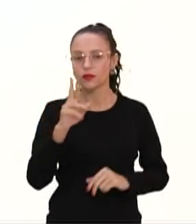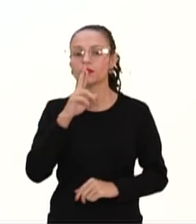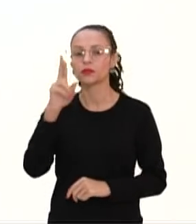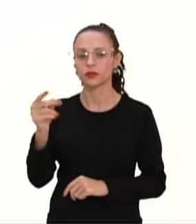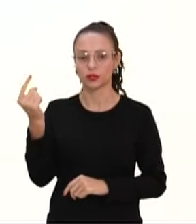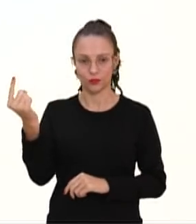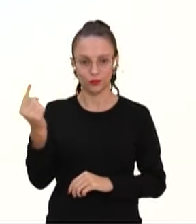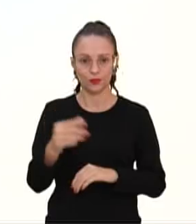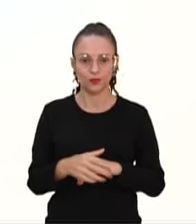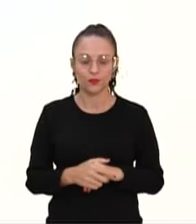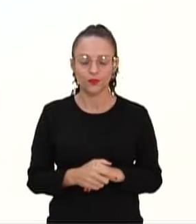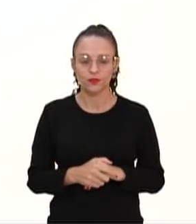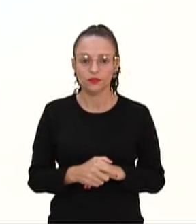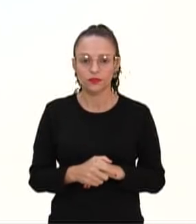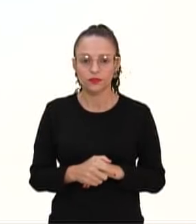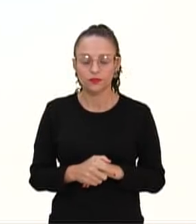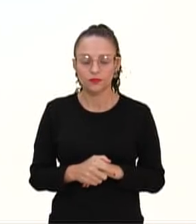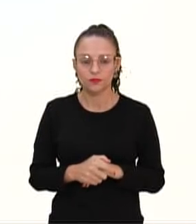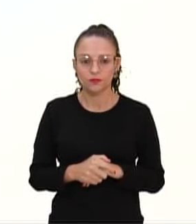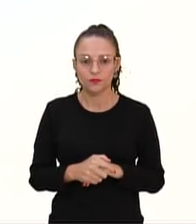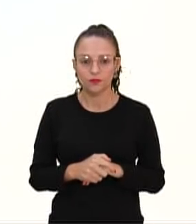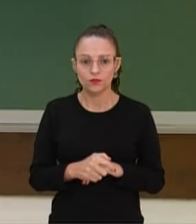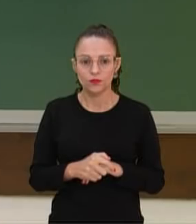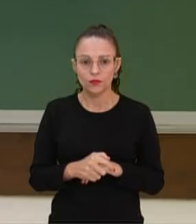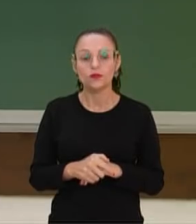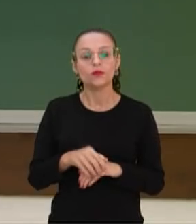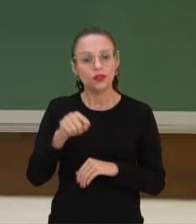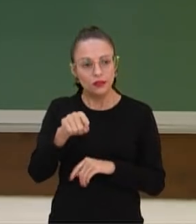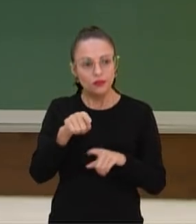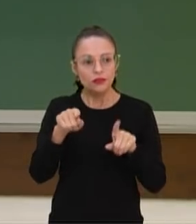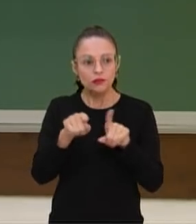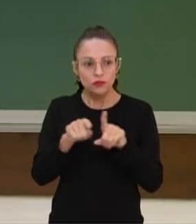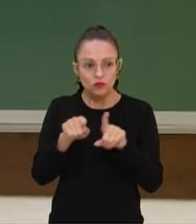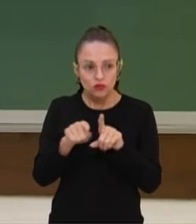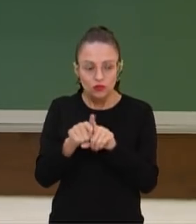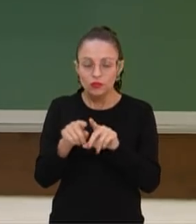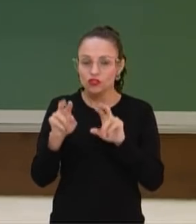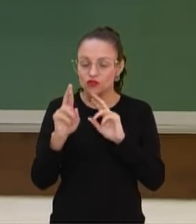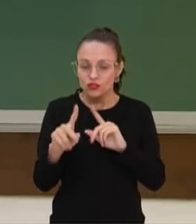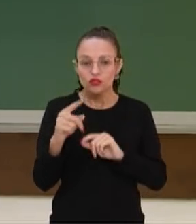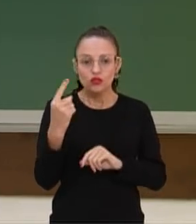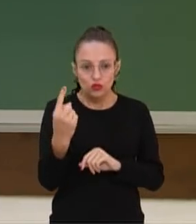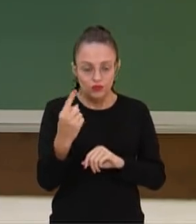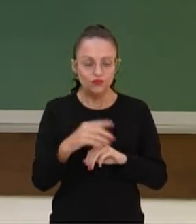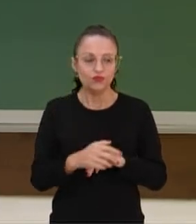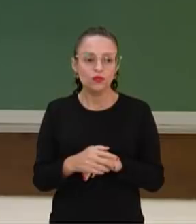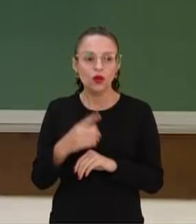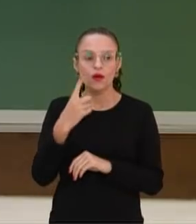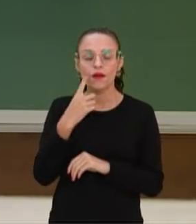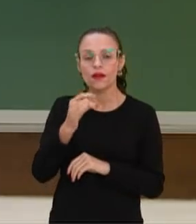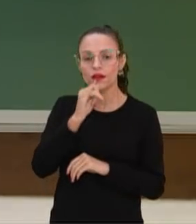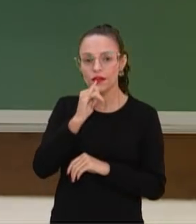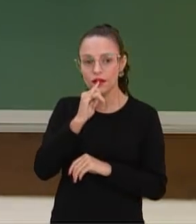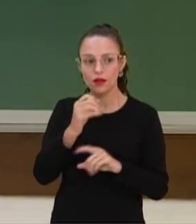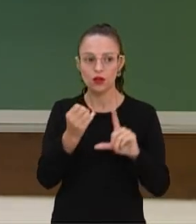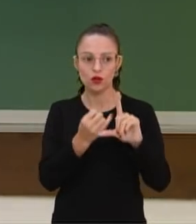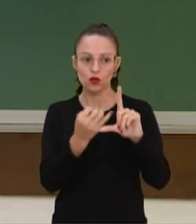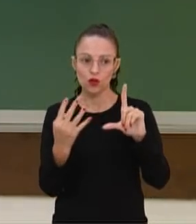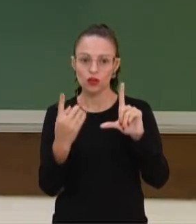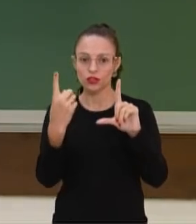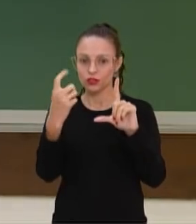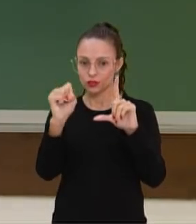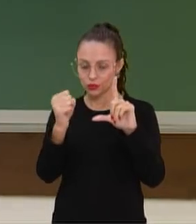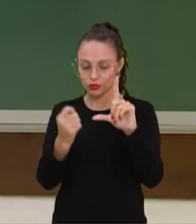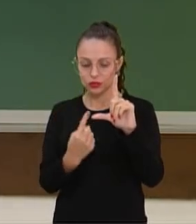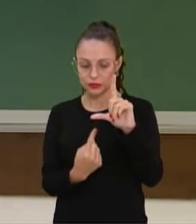1. Na condição de existência também, A maior que 0 é diferente de 1. Olha o exemplo, log de